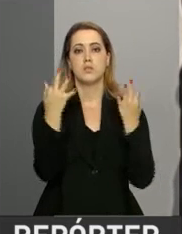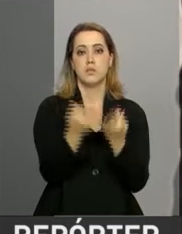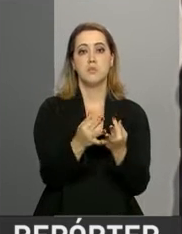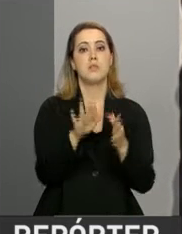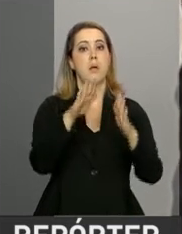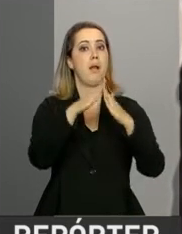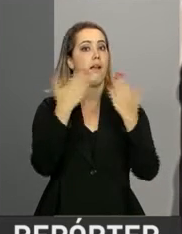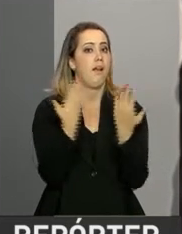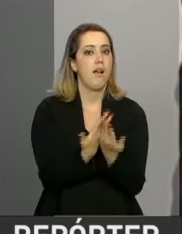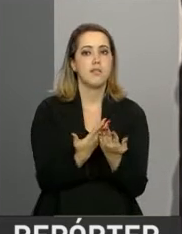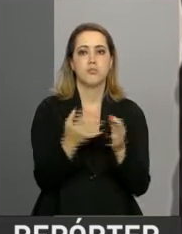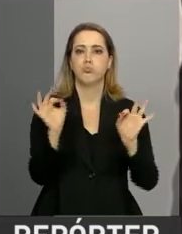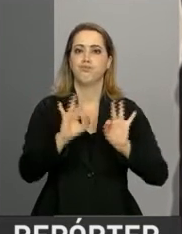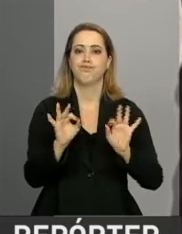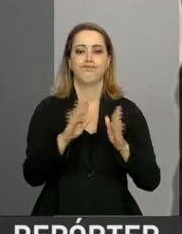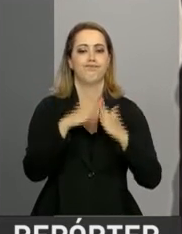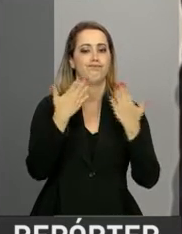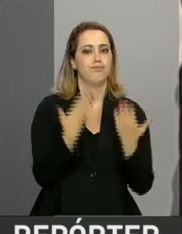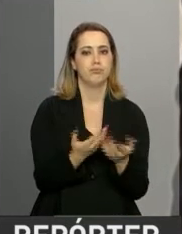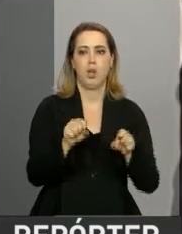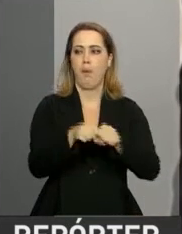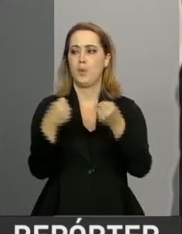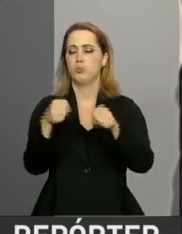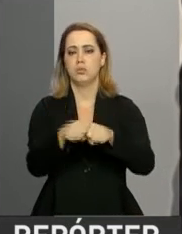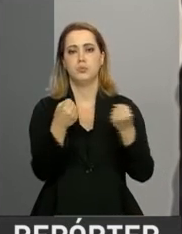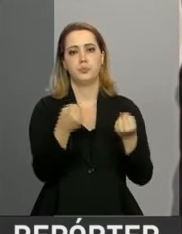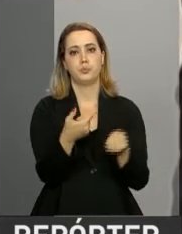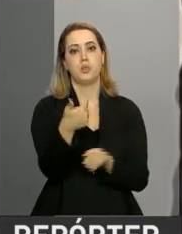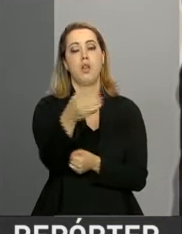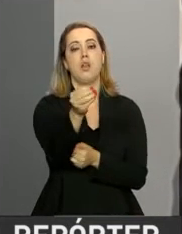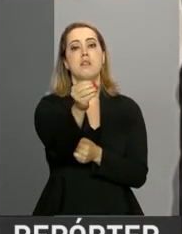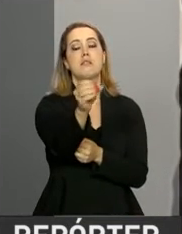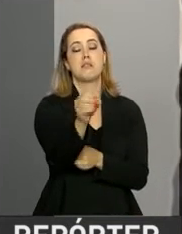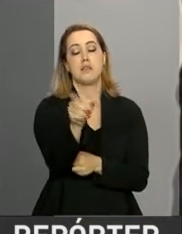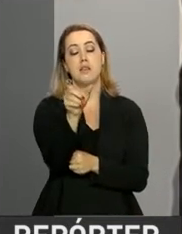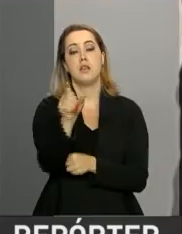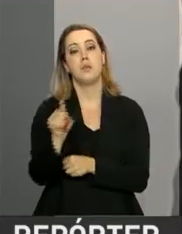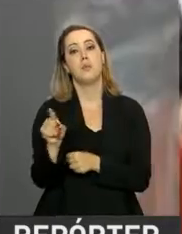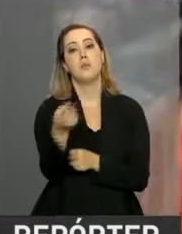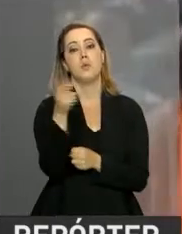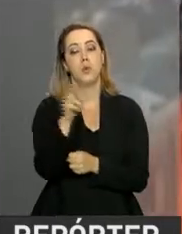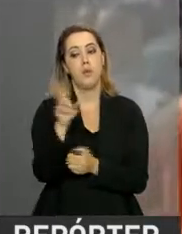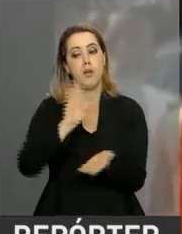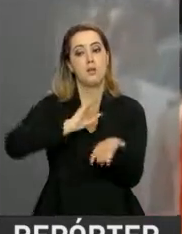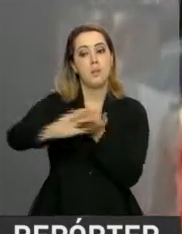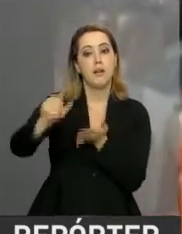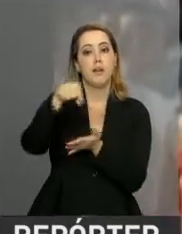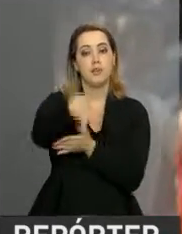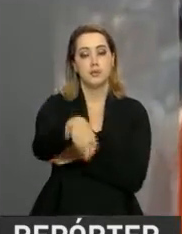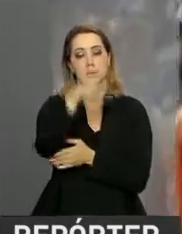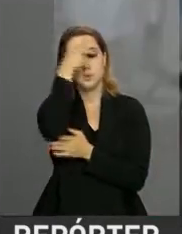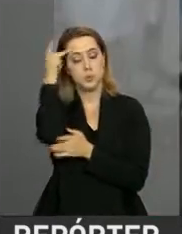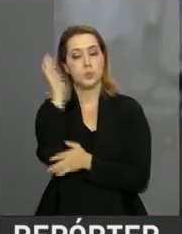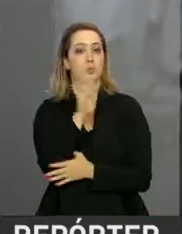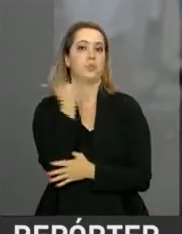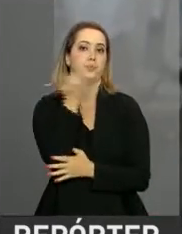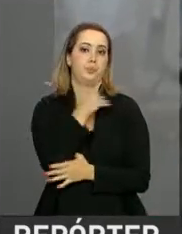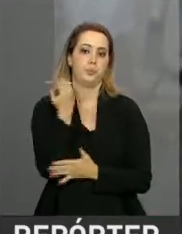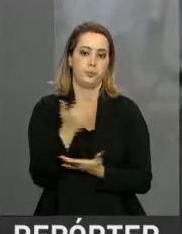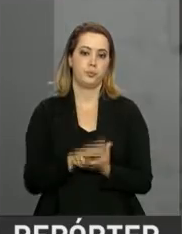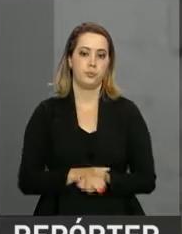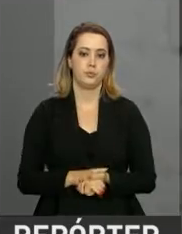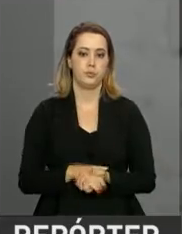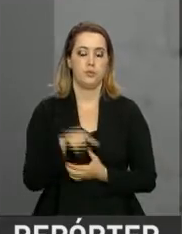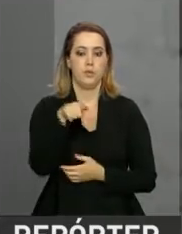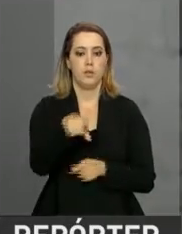sua casa, uma antecipação de R$ 100 mil para as famílias que perderam seus parentes. Em fevereiro deste ano, por decisão do